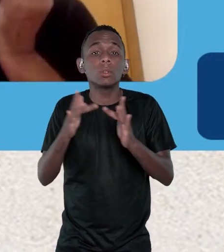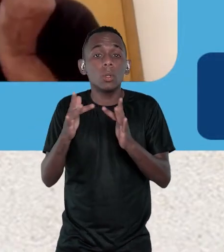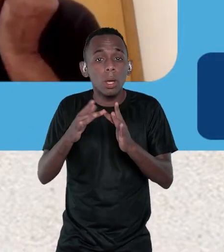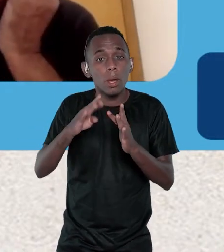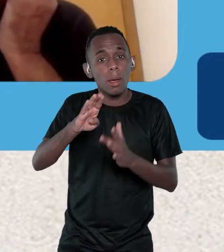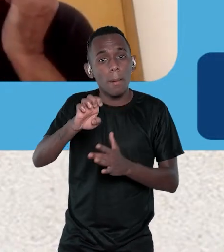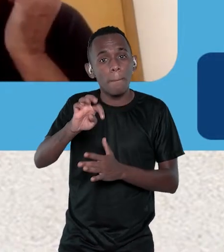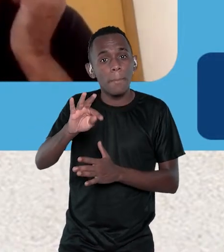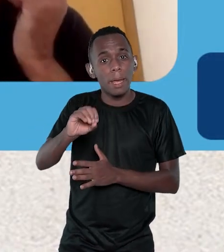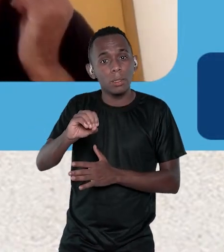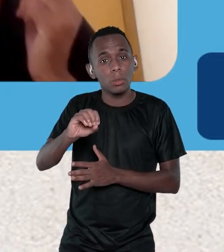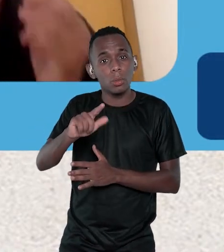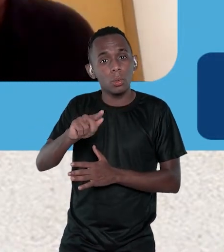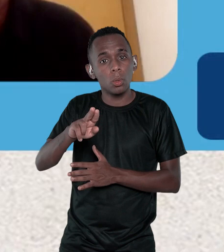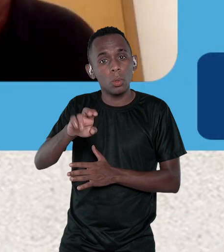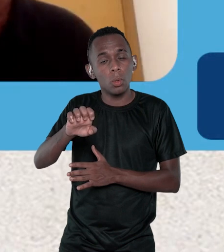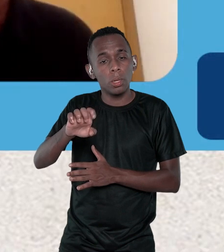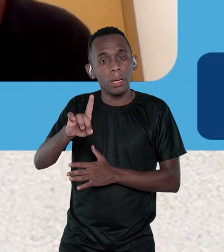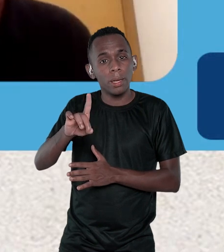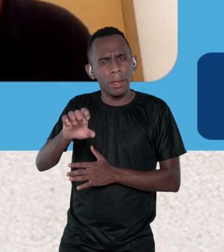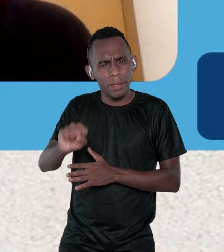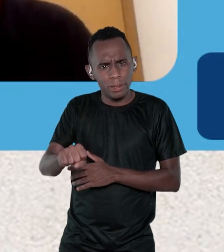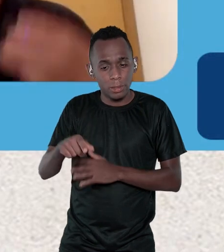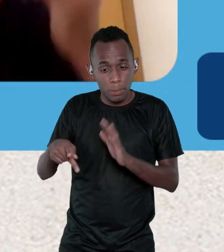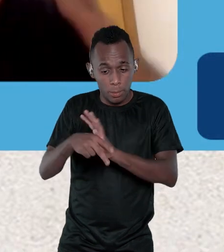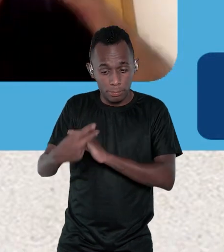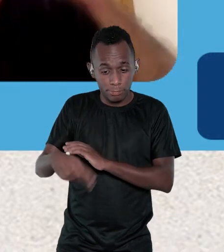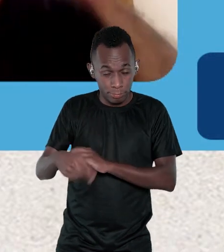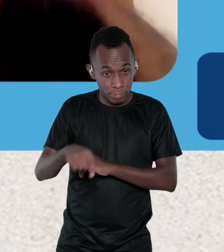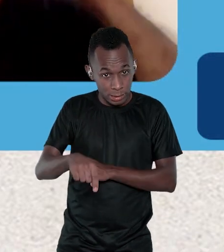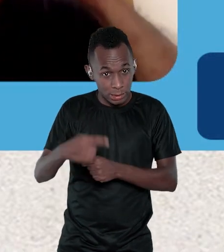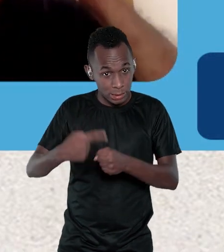também Beto Guedes, que é de Montes Claros.